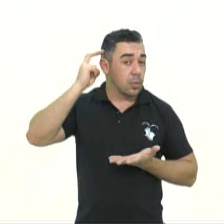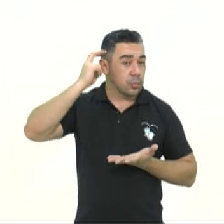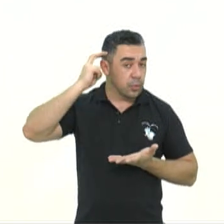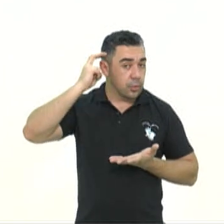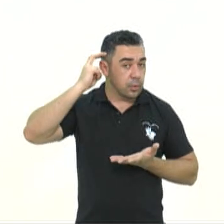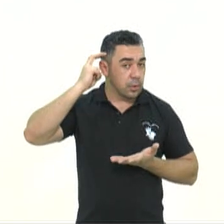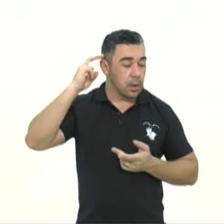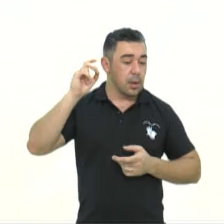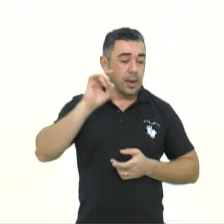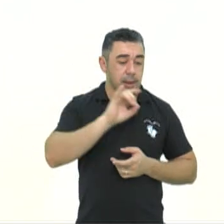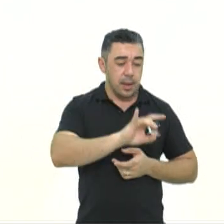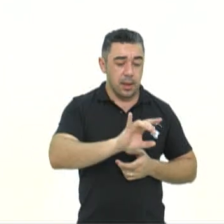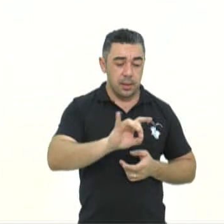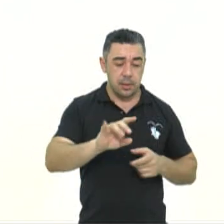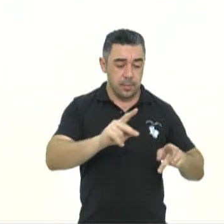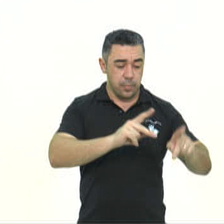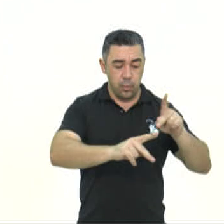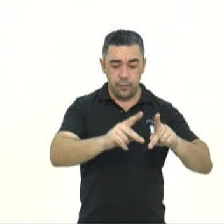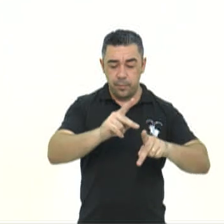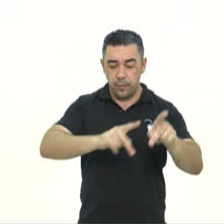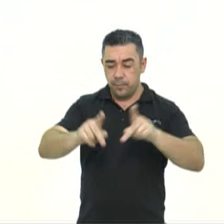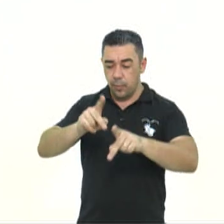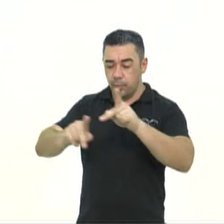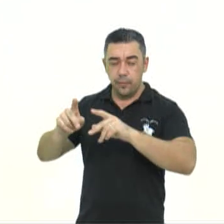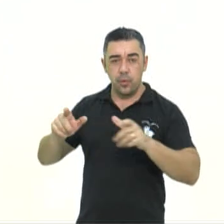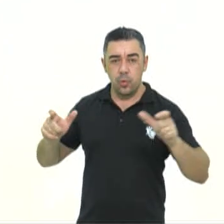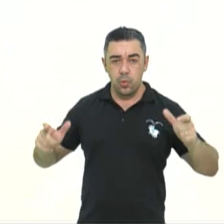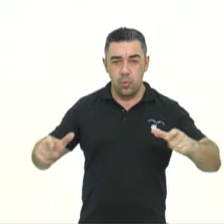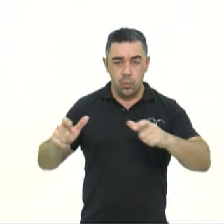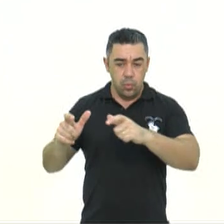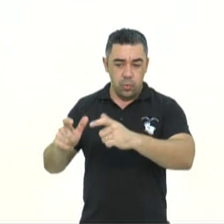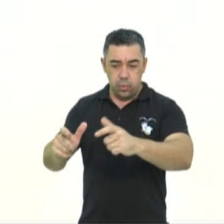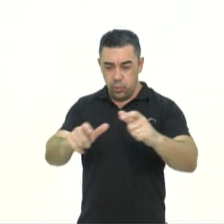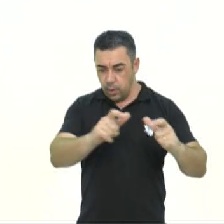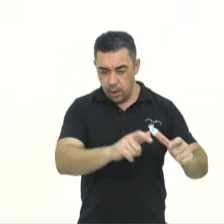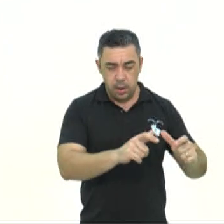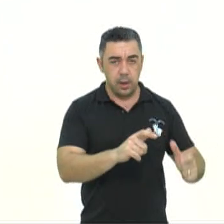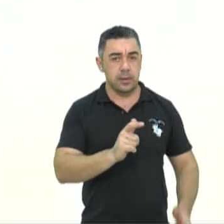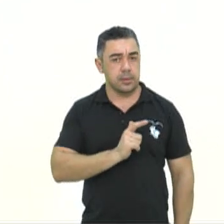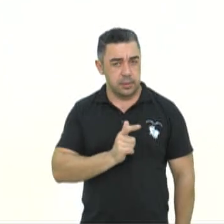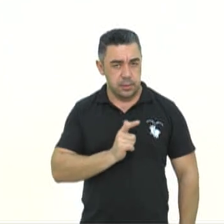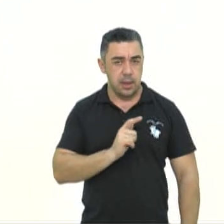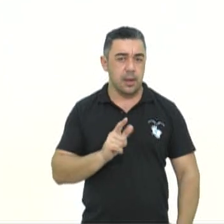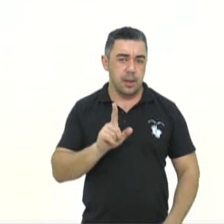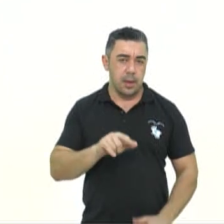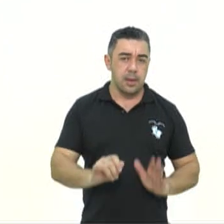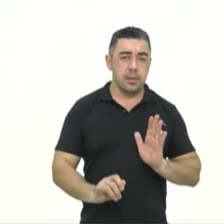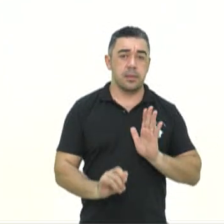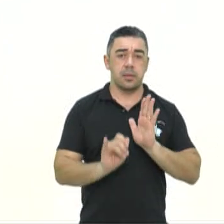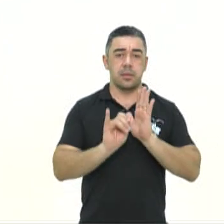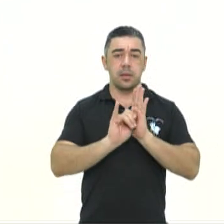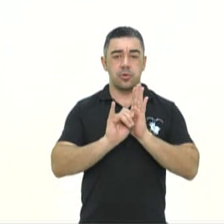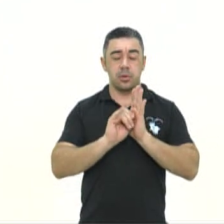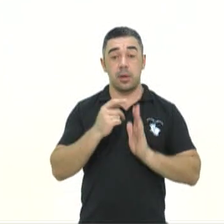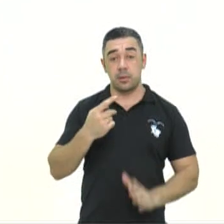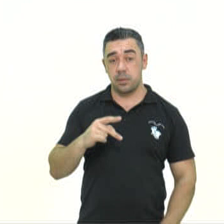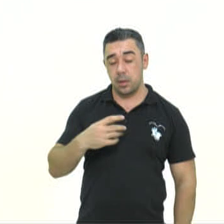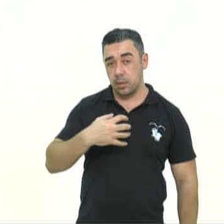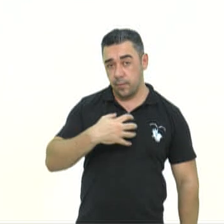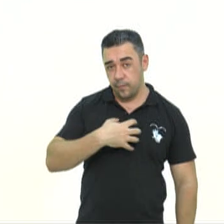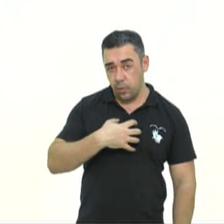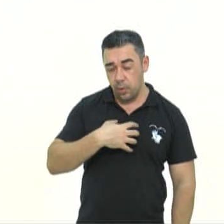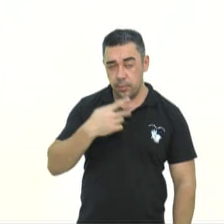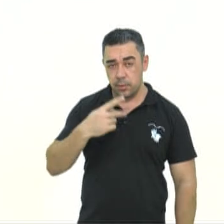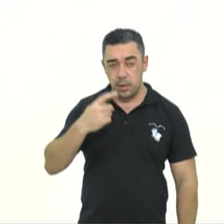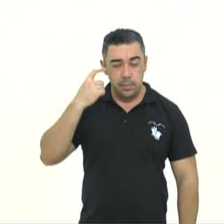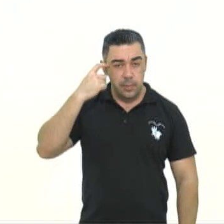Então, cada povo, cada lugar, até mesmo de um país e quem dirá do mundo, tem uma identidade, tem uma forma de pensar, tem